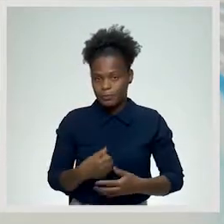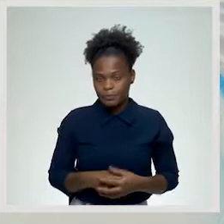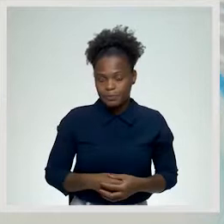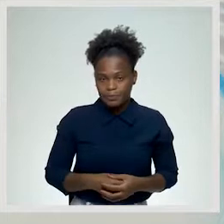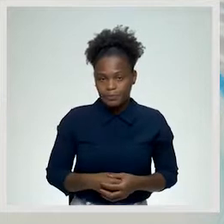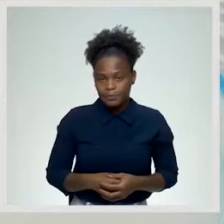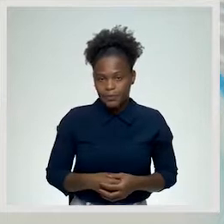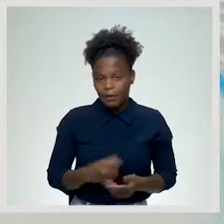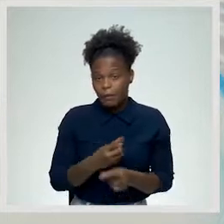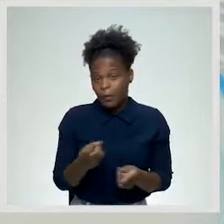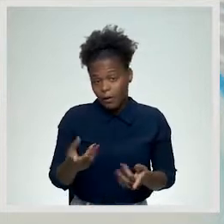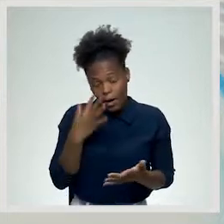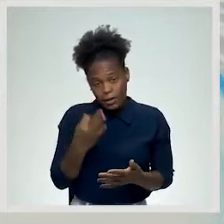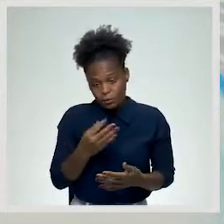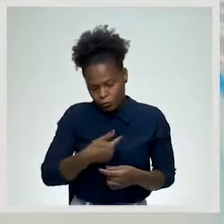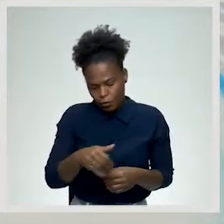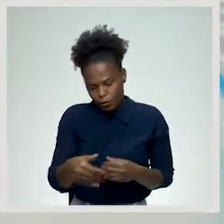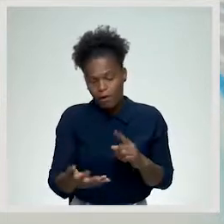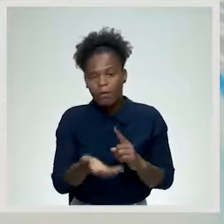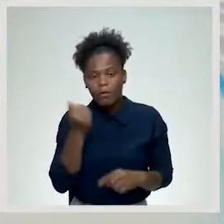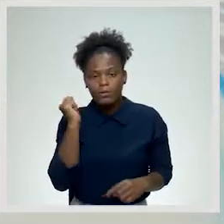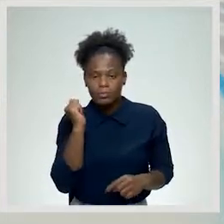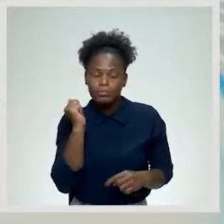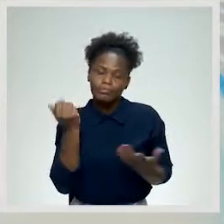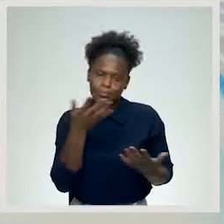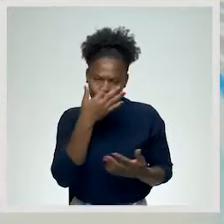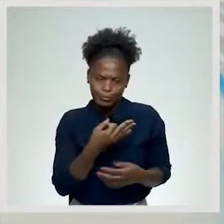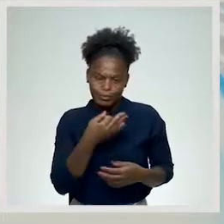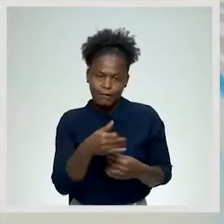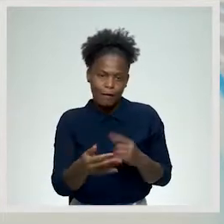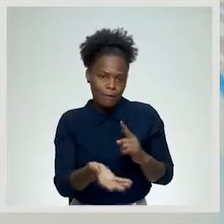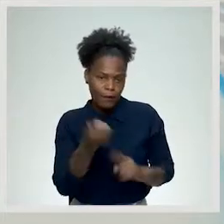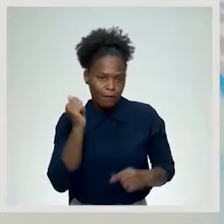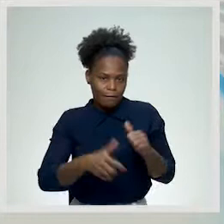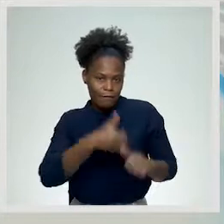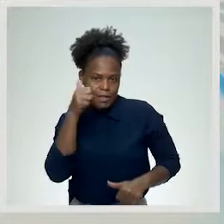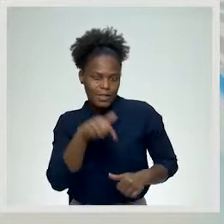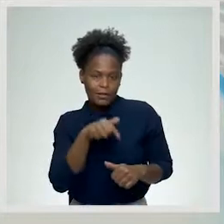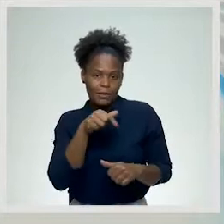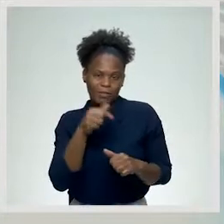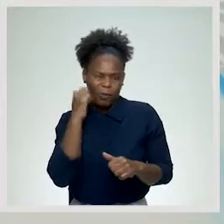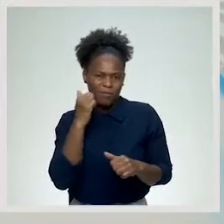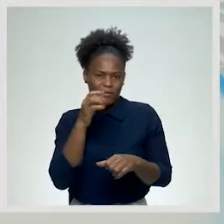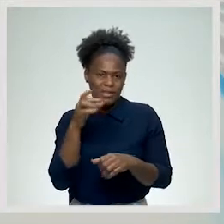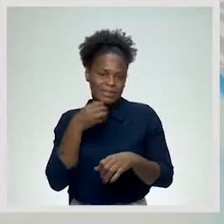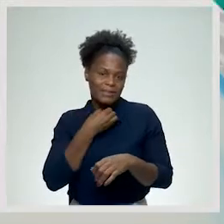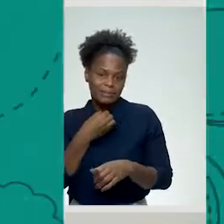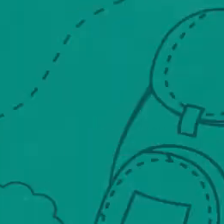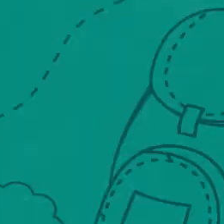sanitárias, pois assim conseguiremos, de certeza, vencer esta terrível